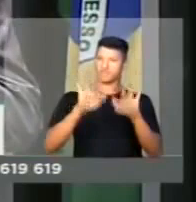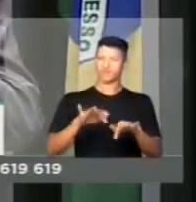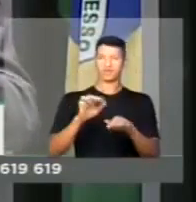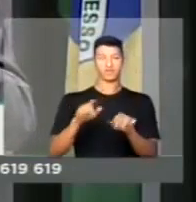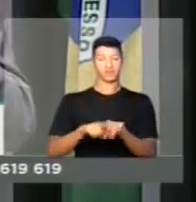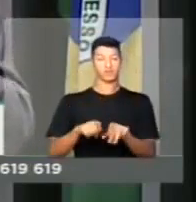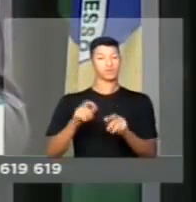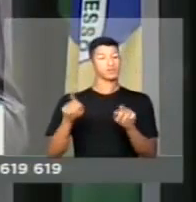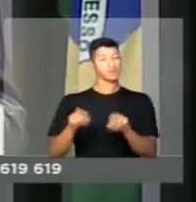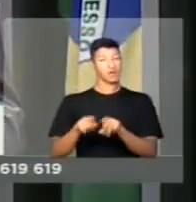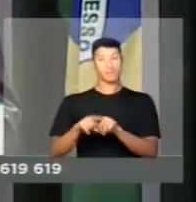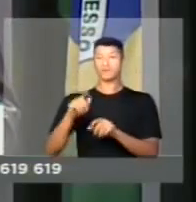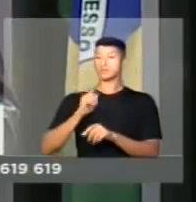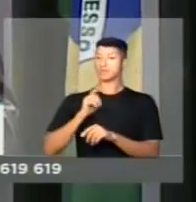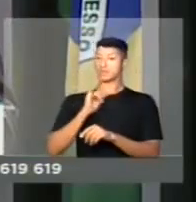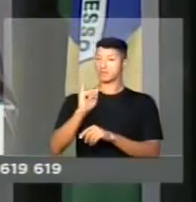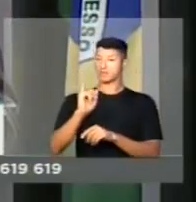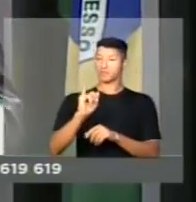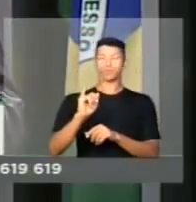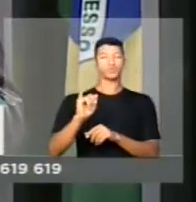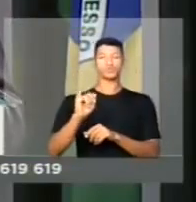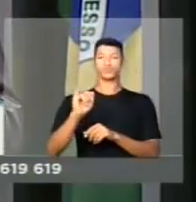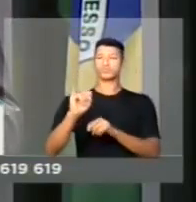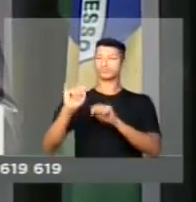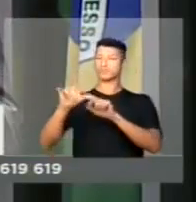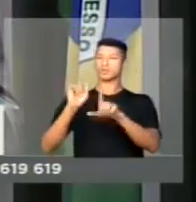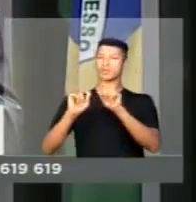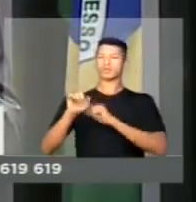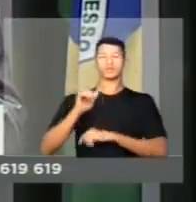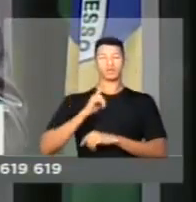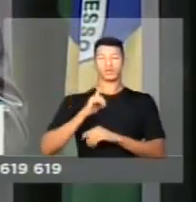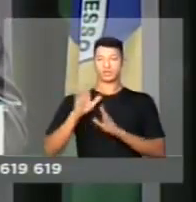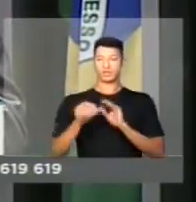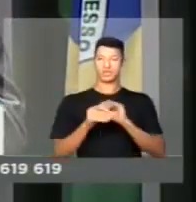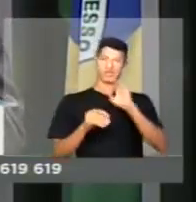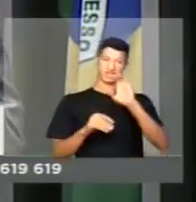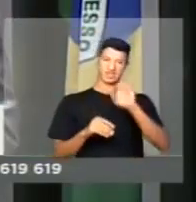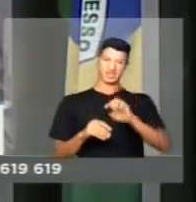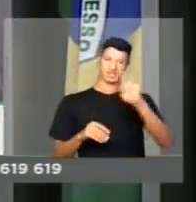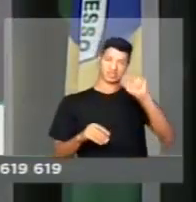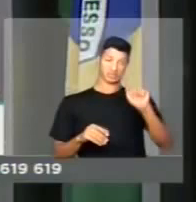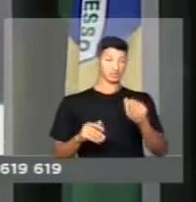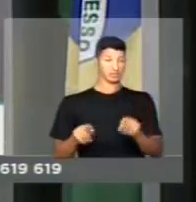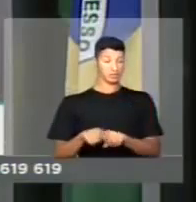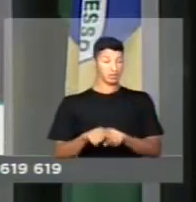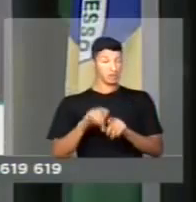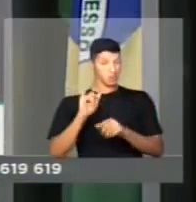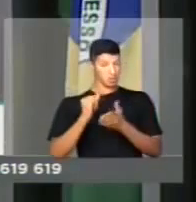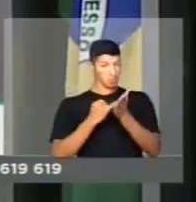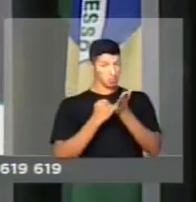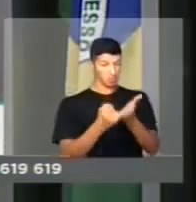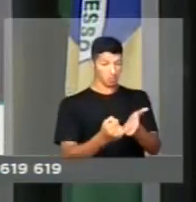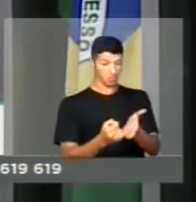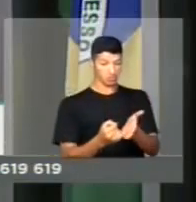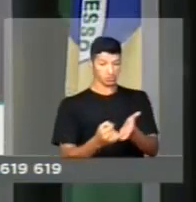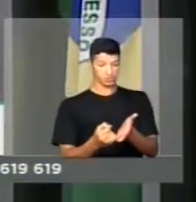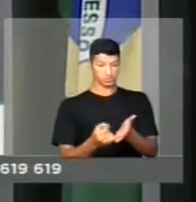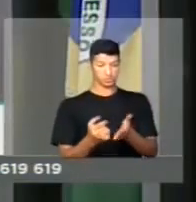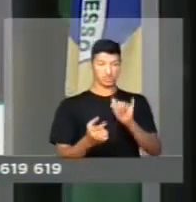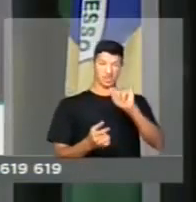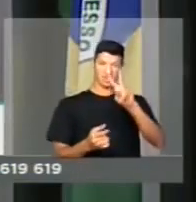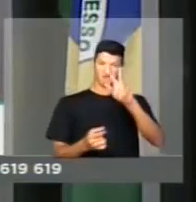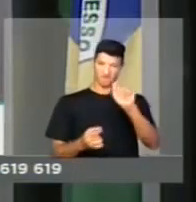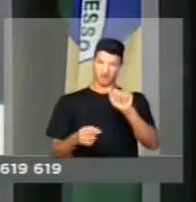final, eles também têm um imposto seletivo, que chama lá Excise Tax. Esse imposto